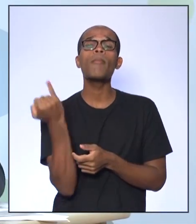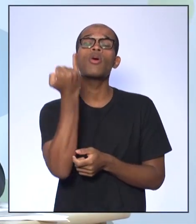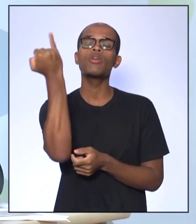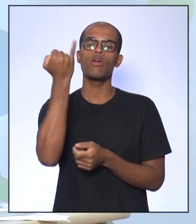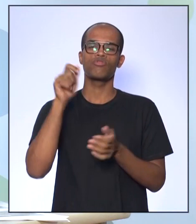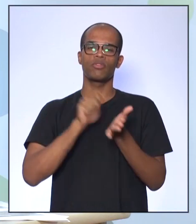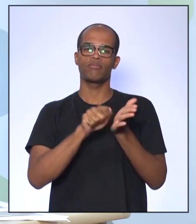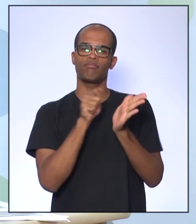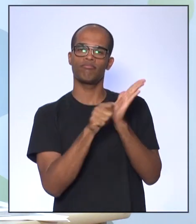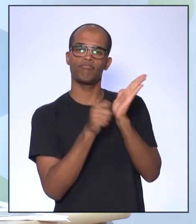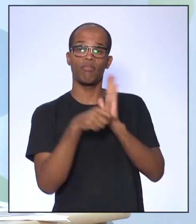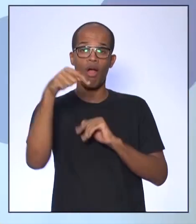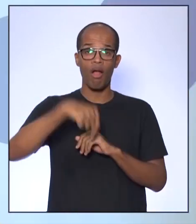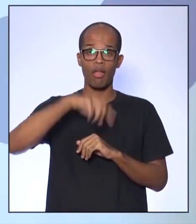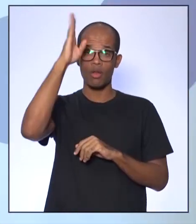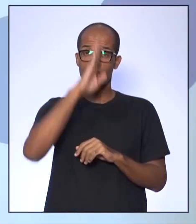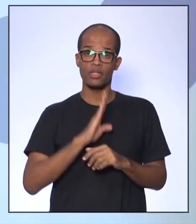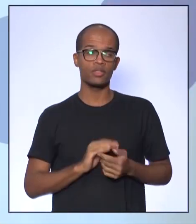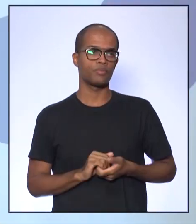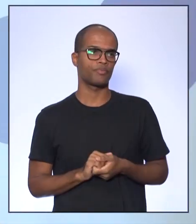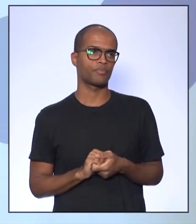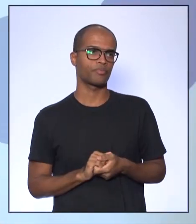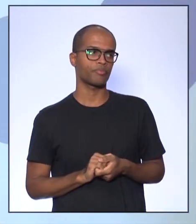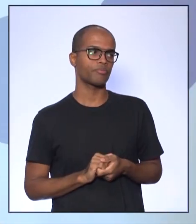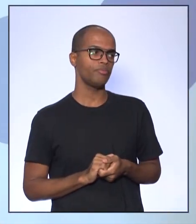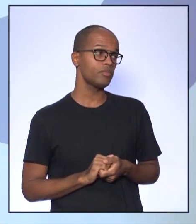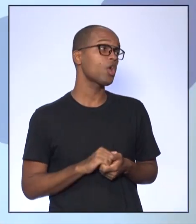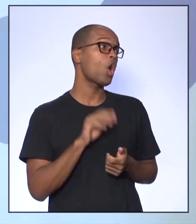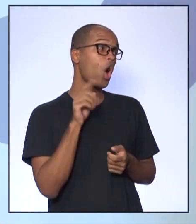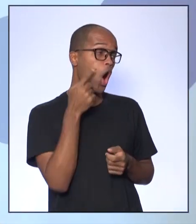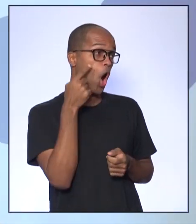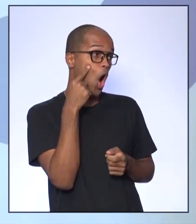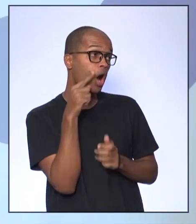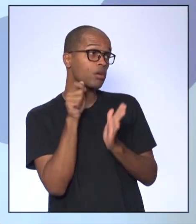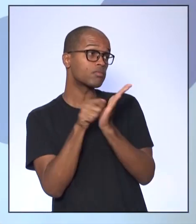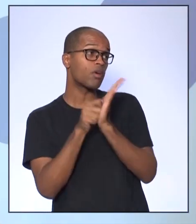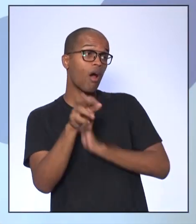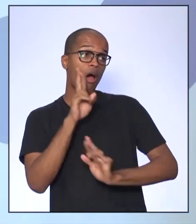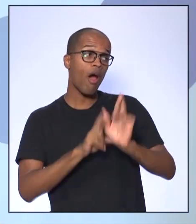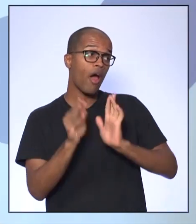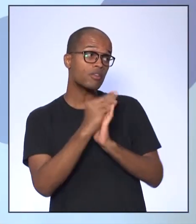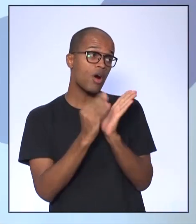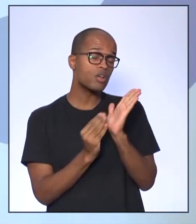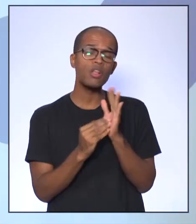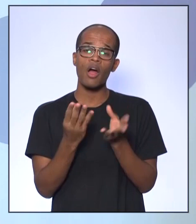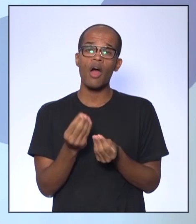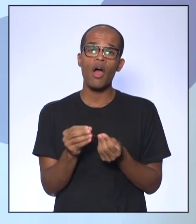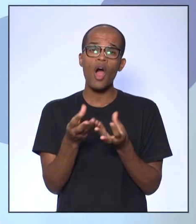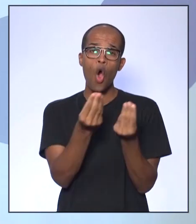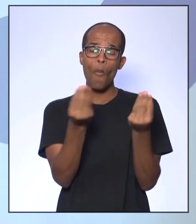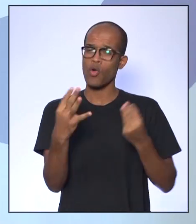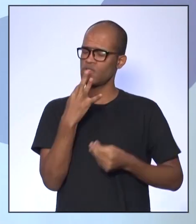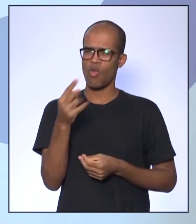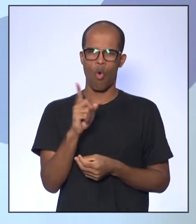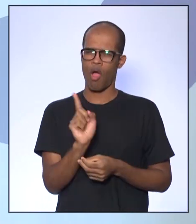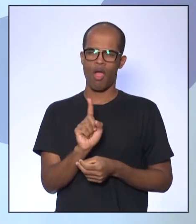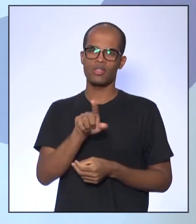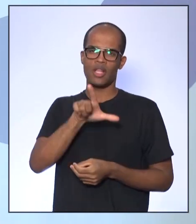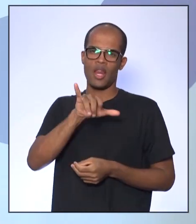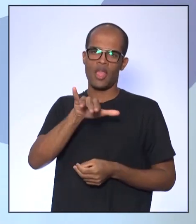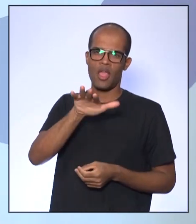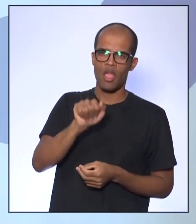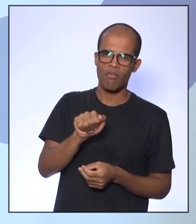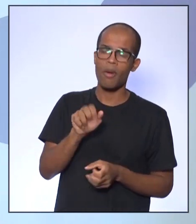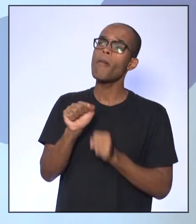brasileiros. Mauro, eles responderam aqui que muitos não conhecem Lima Barreto. Mas talvez você pode perguntar para o